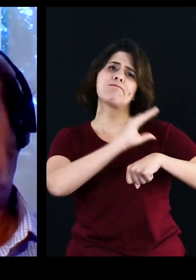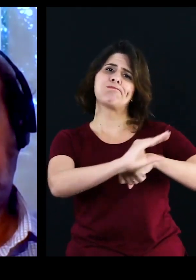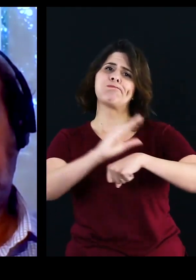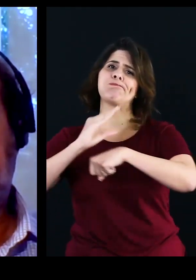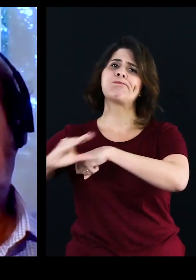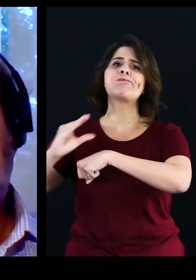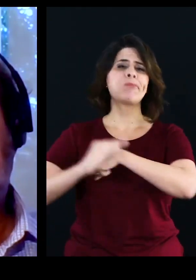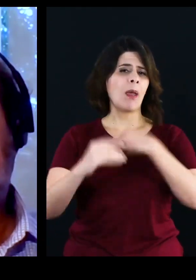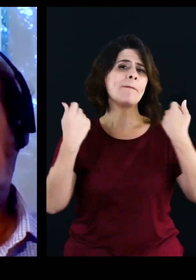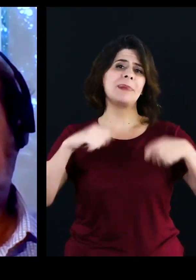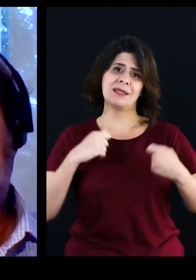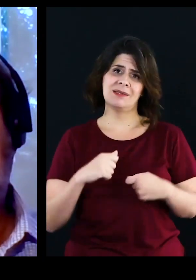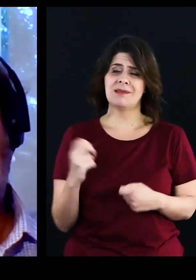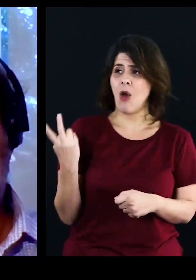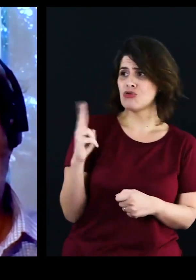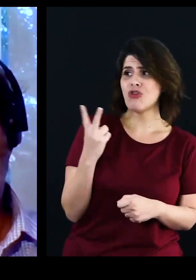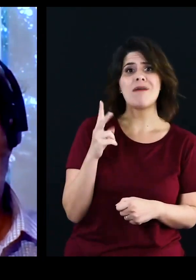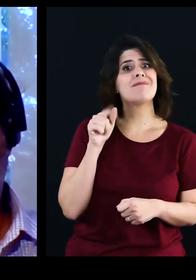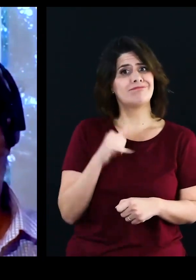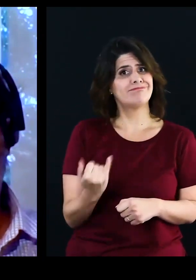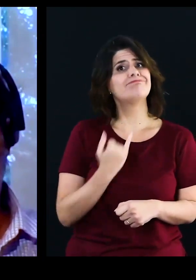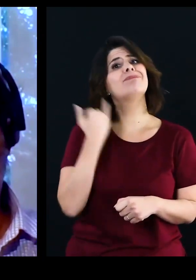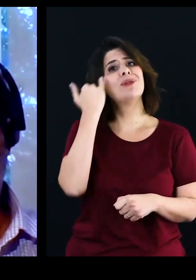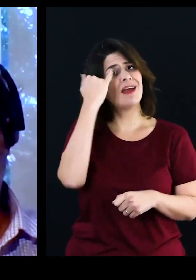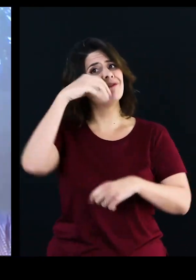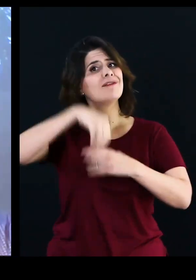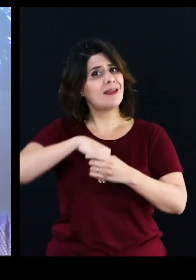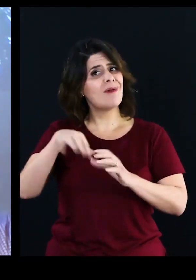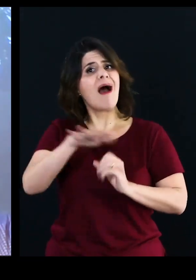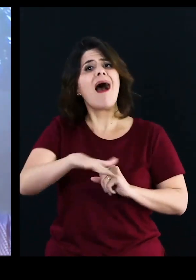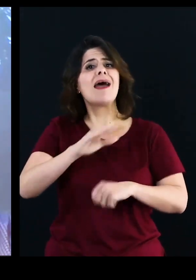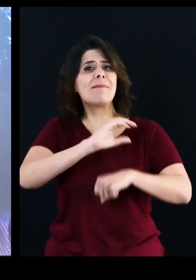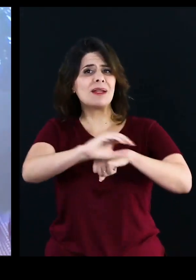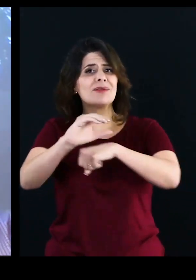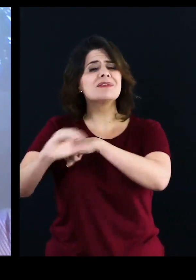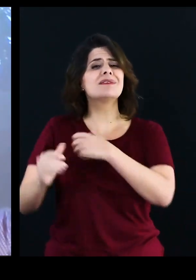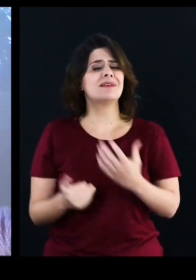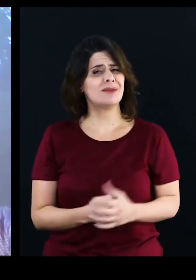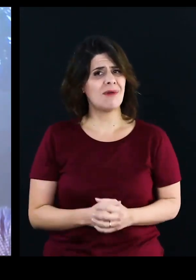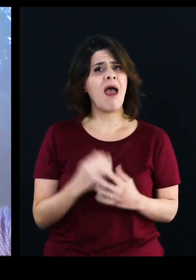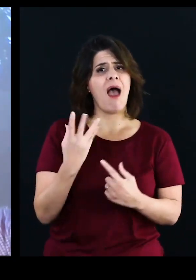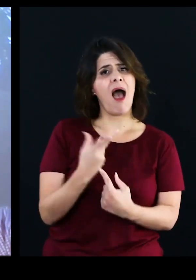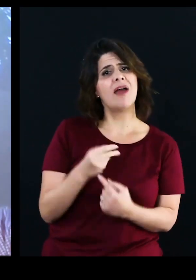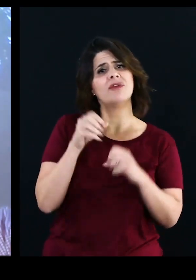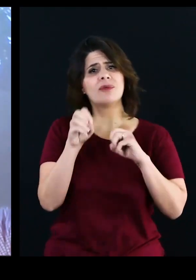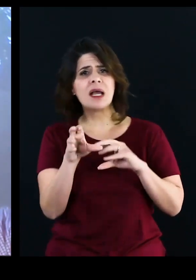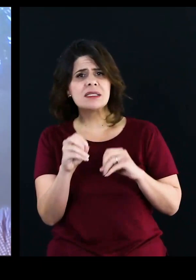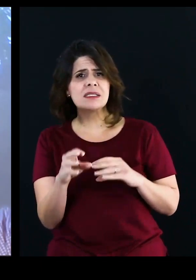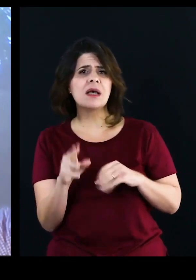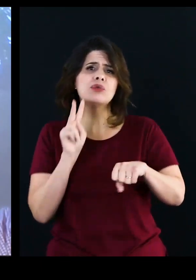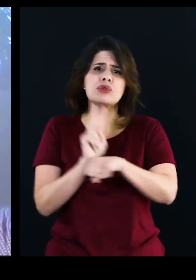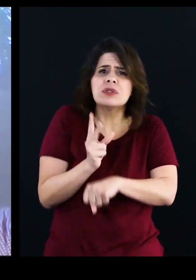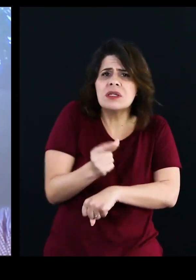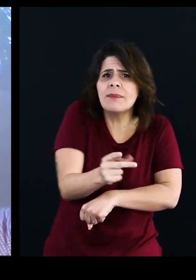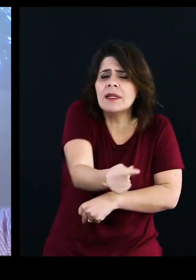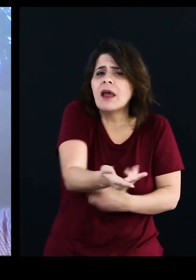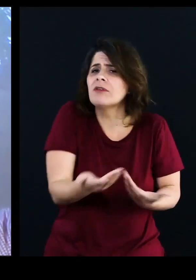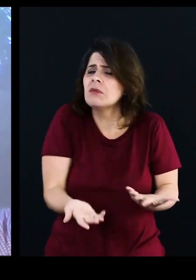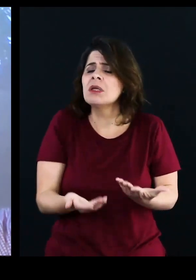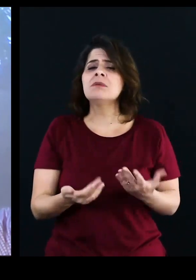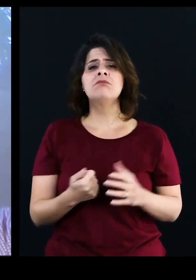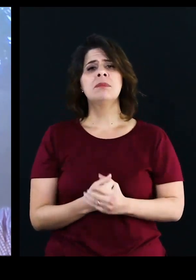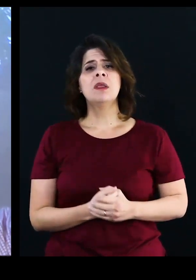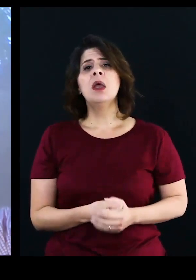arte, da educação, das questões ligadas à sustentabilidade, o que vocês gostariam de ouvir de uma proposta